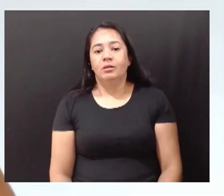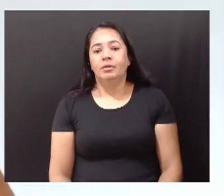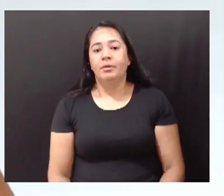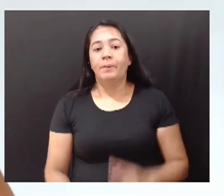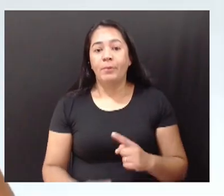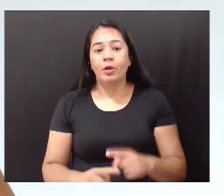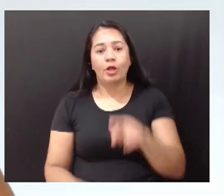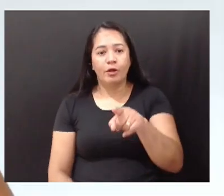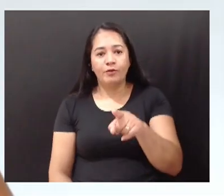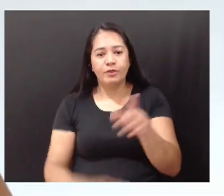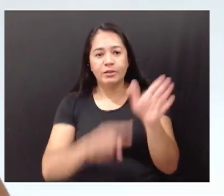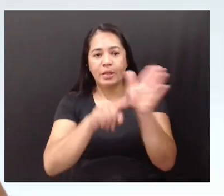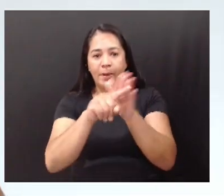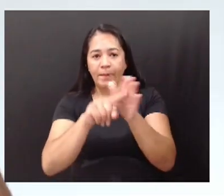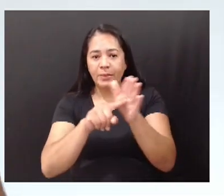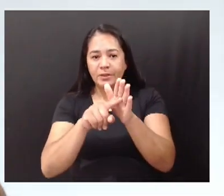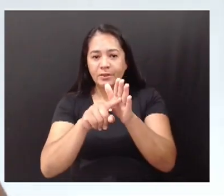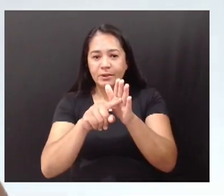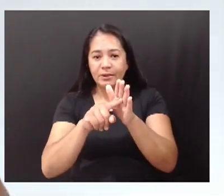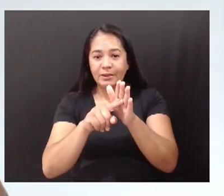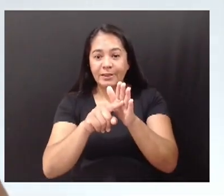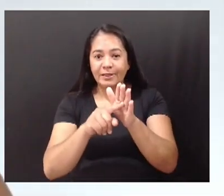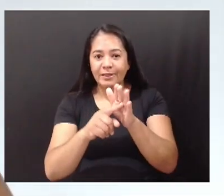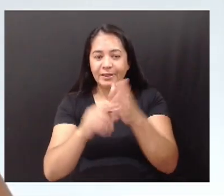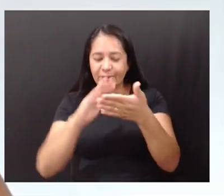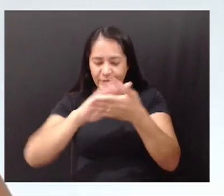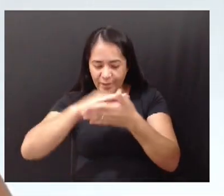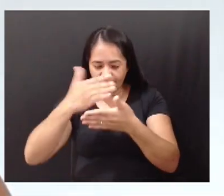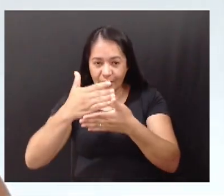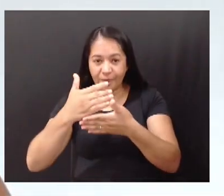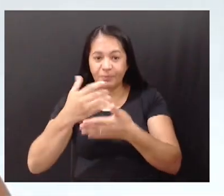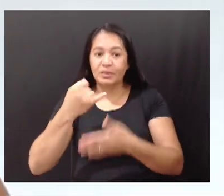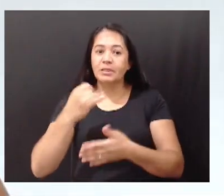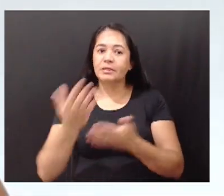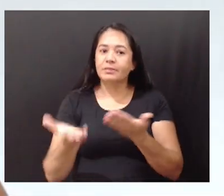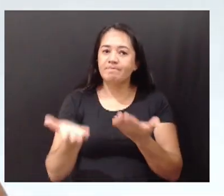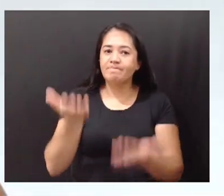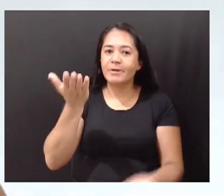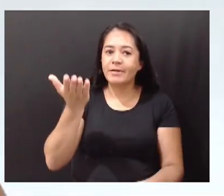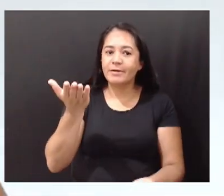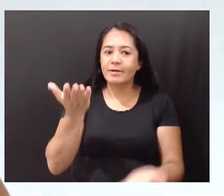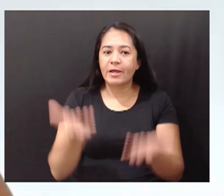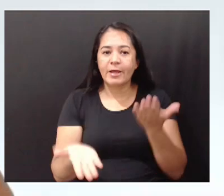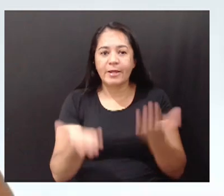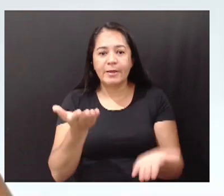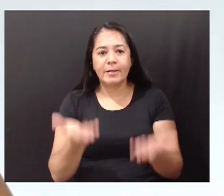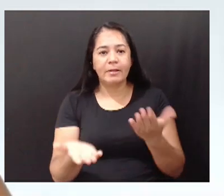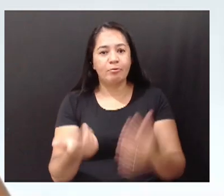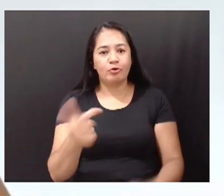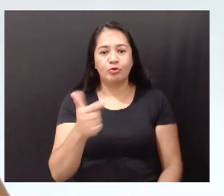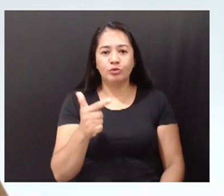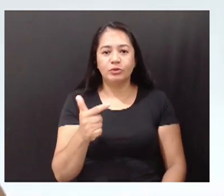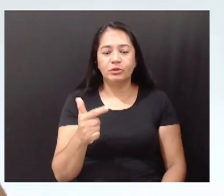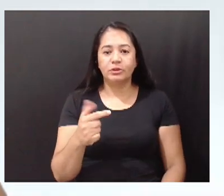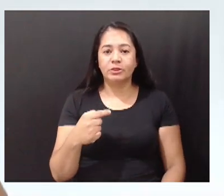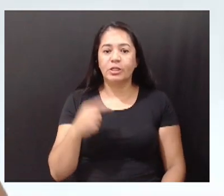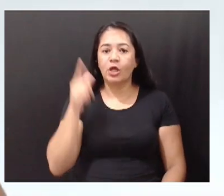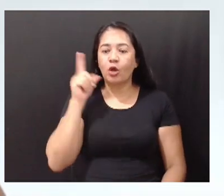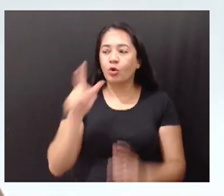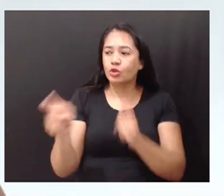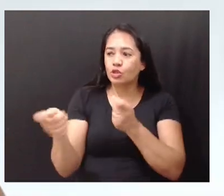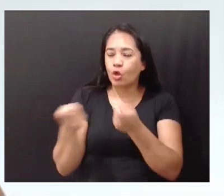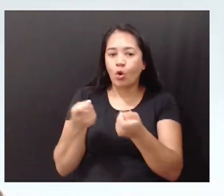investiga nas telas. E se há um desequilíbrio, não tem um controle. Até que, né, se a pessoa fala, eu consigo controlar, por exemplo, quando